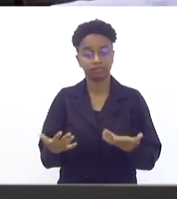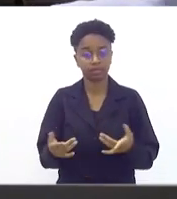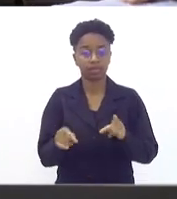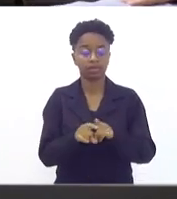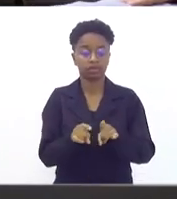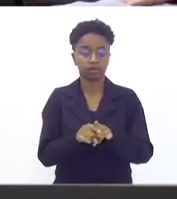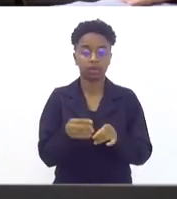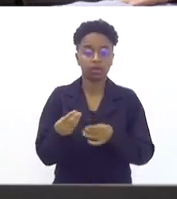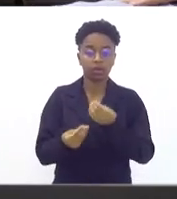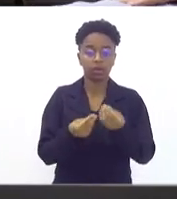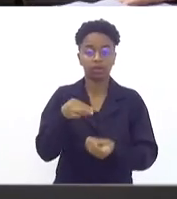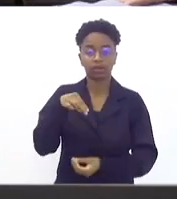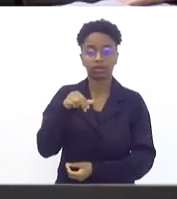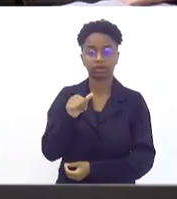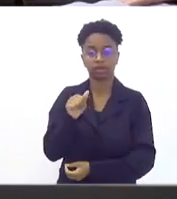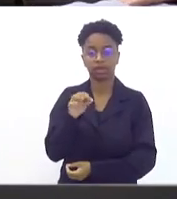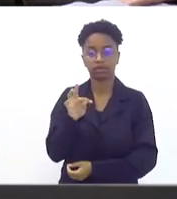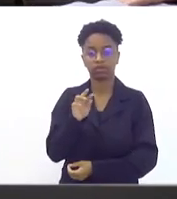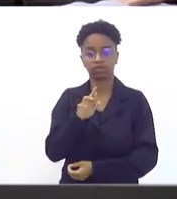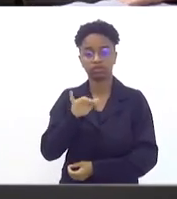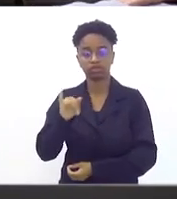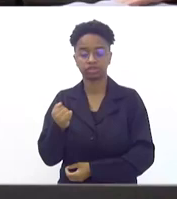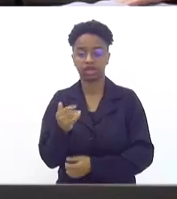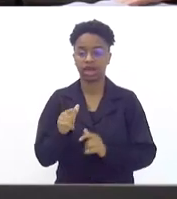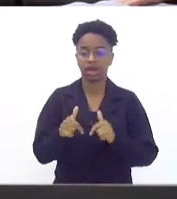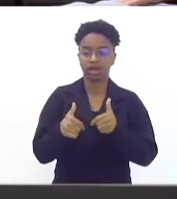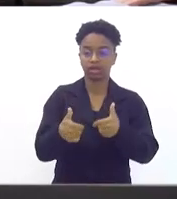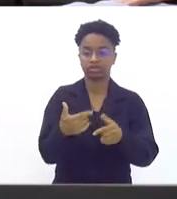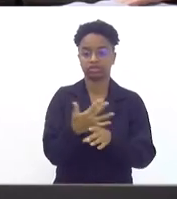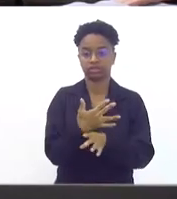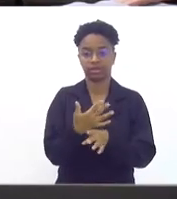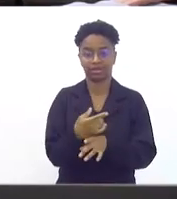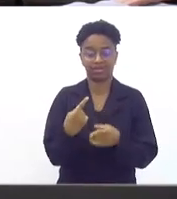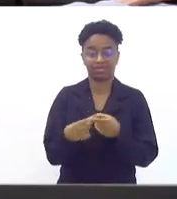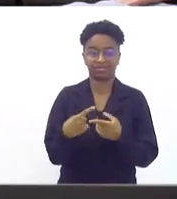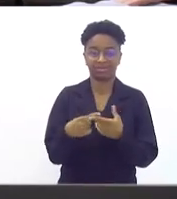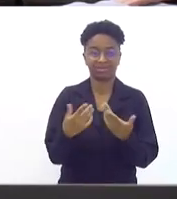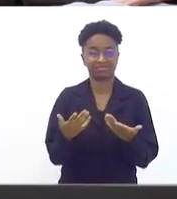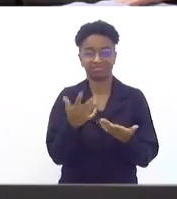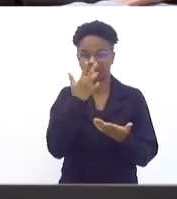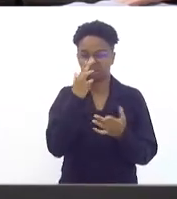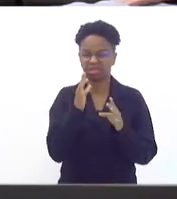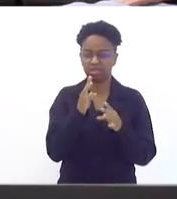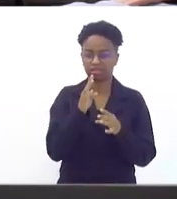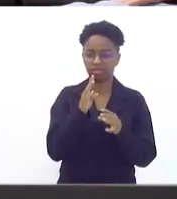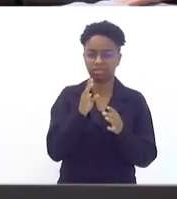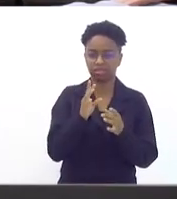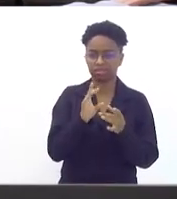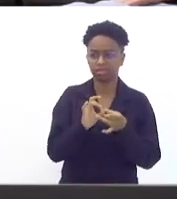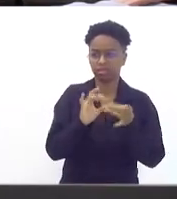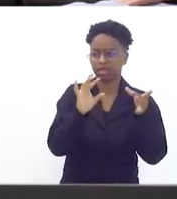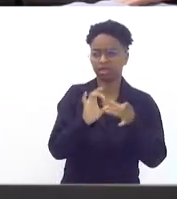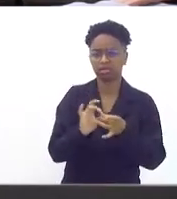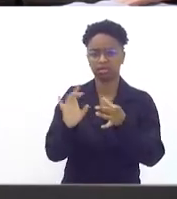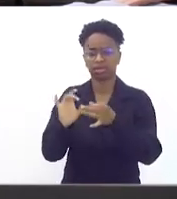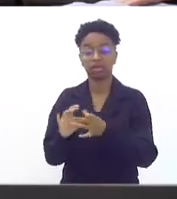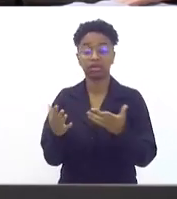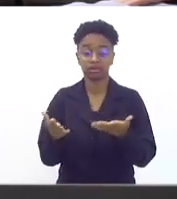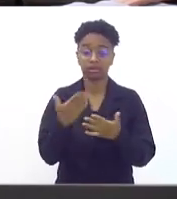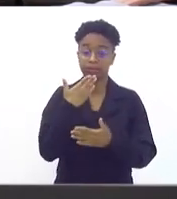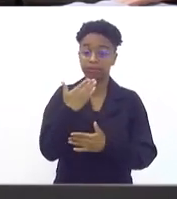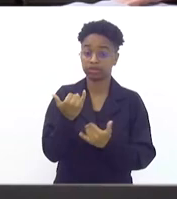natureza no município de uma forma muito sem sem liberações Então esse pedido de